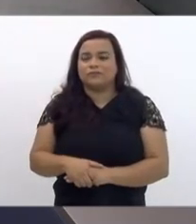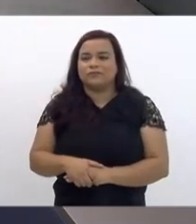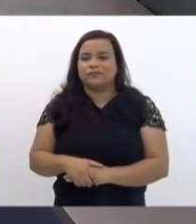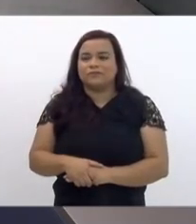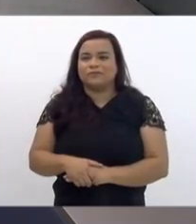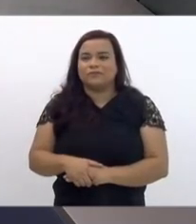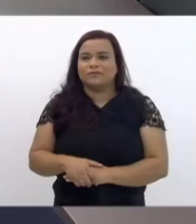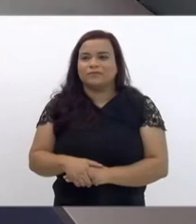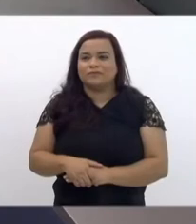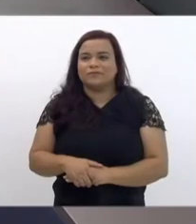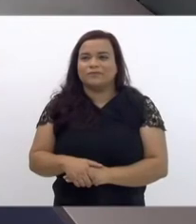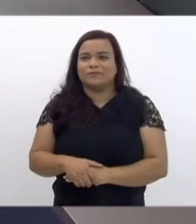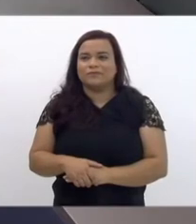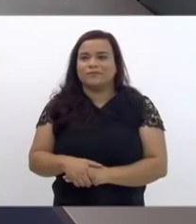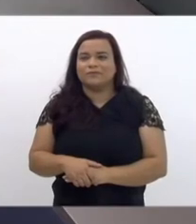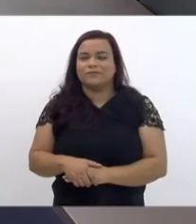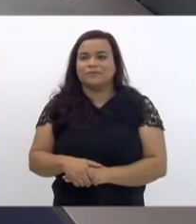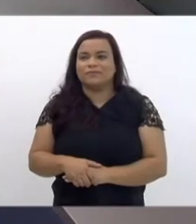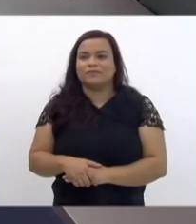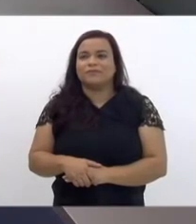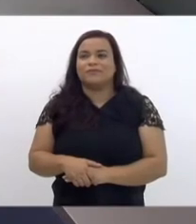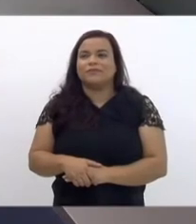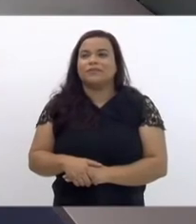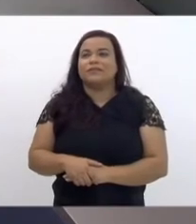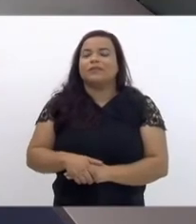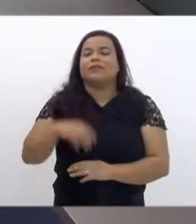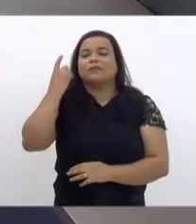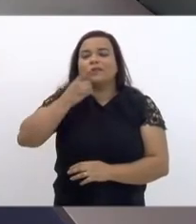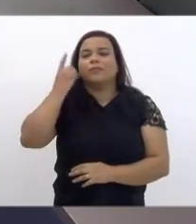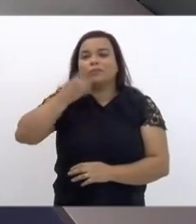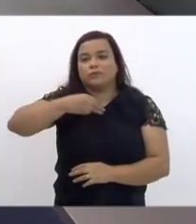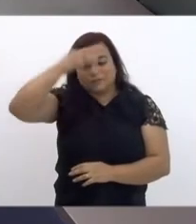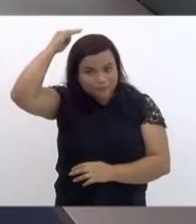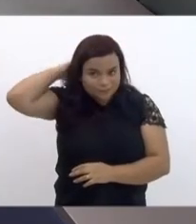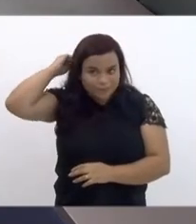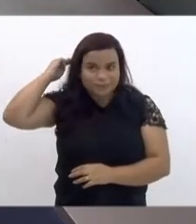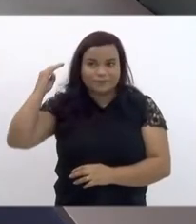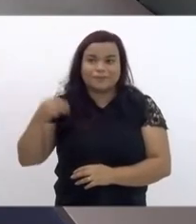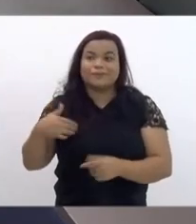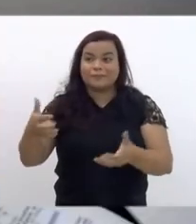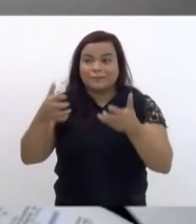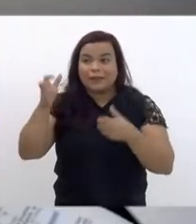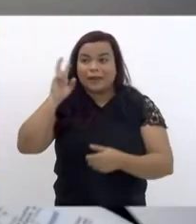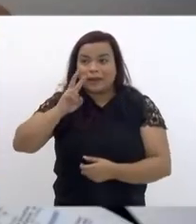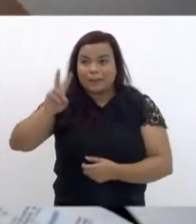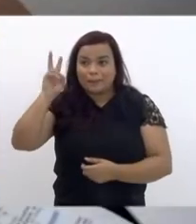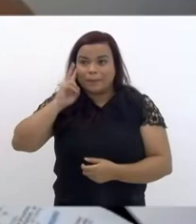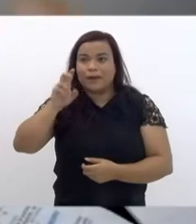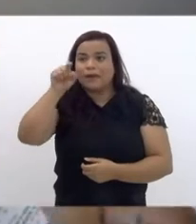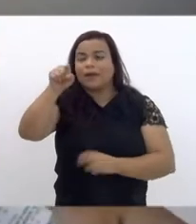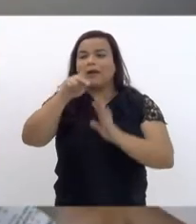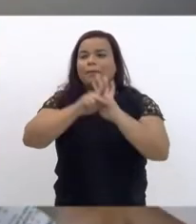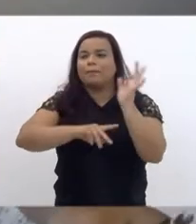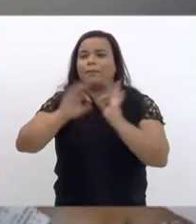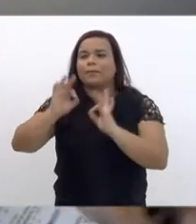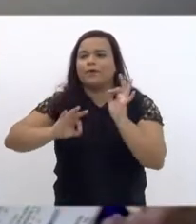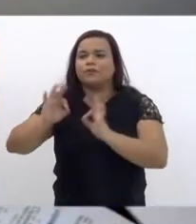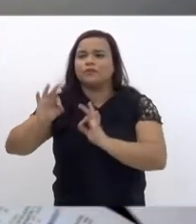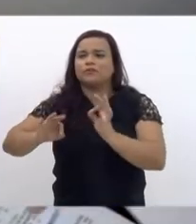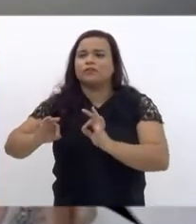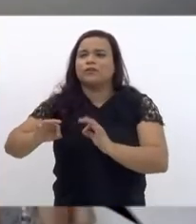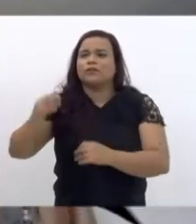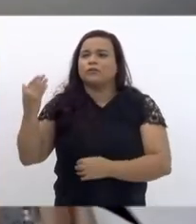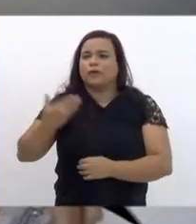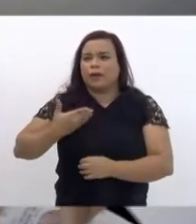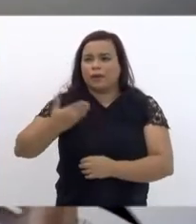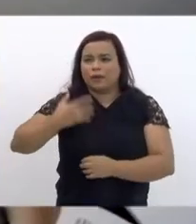negócio é cachoeira. Deputado Márcio Pacheco. Deputado Valdec. Eu só queria lembrar que, no caso desse projeto do nosso querido